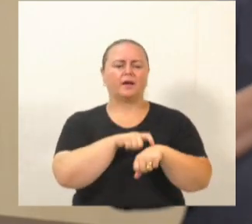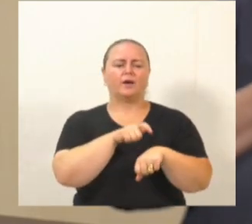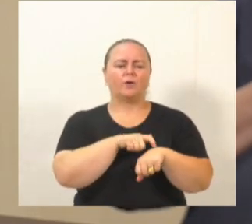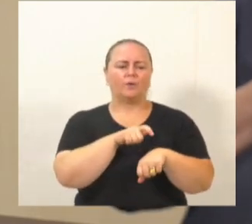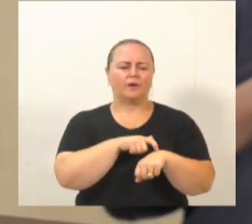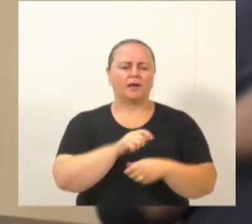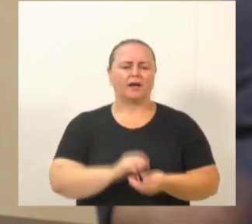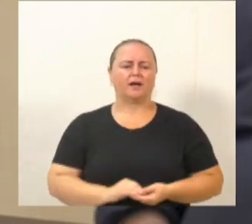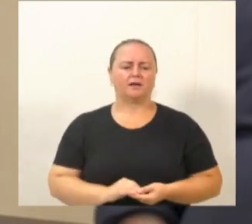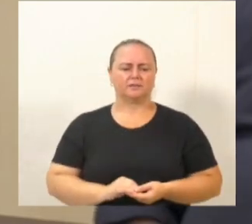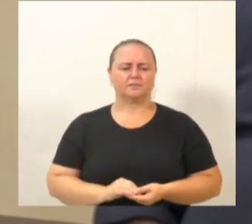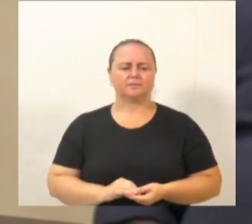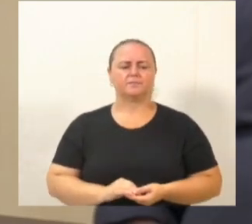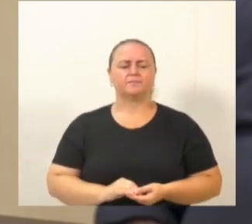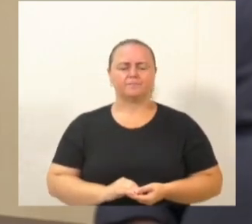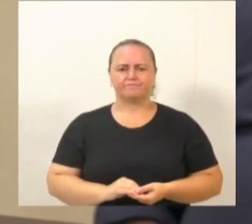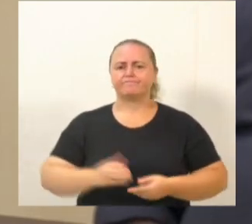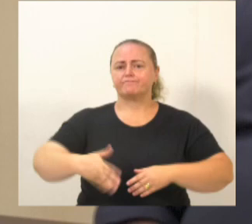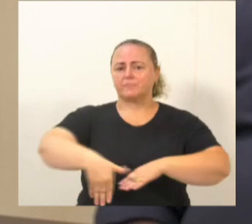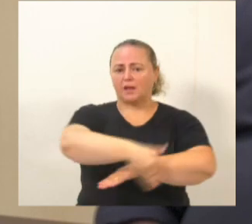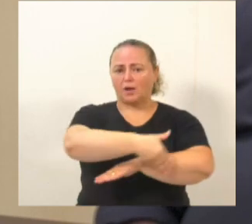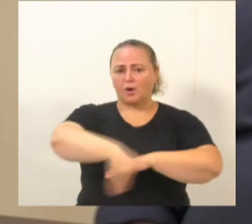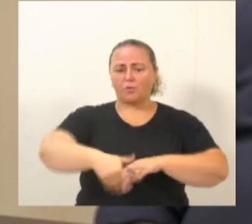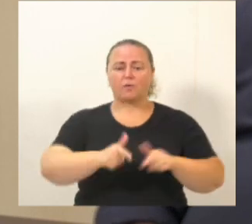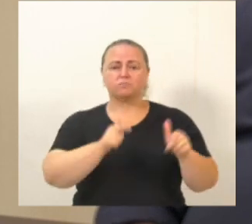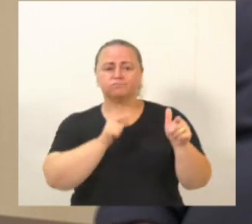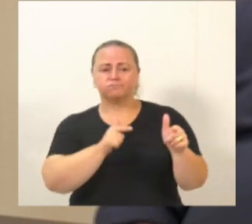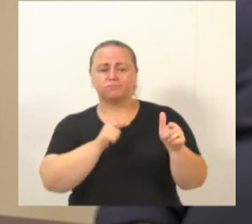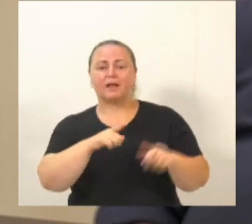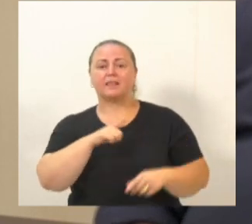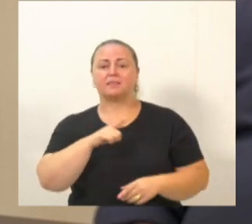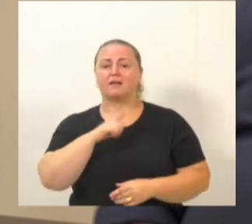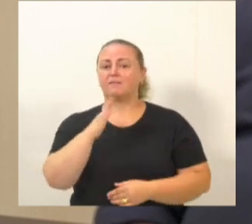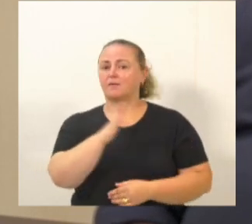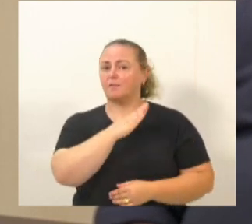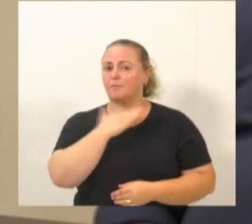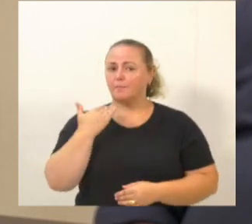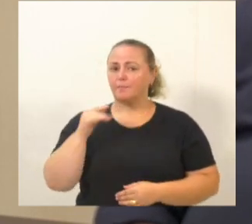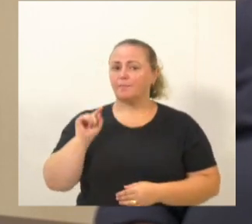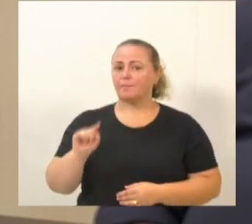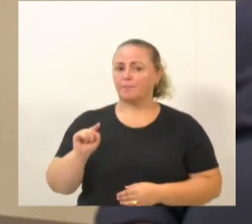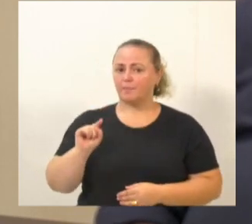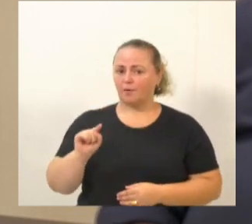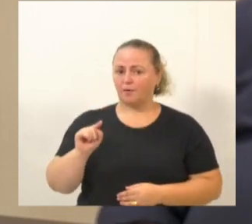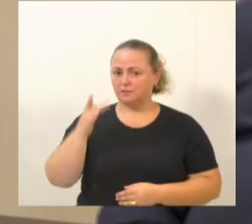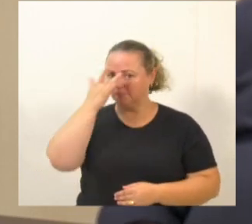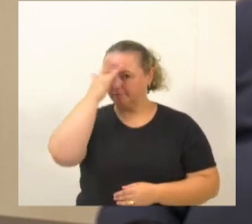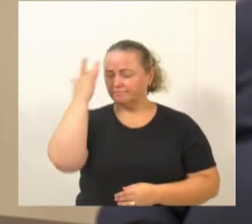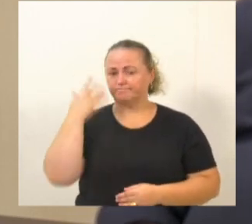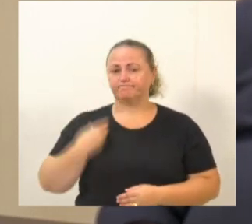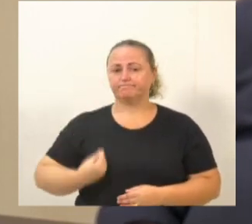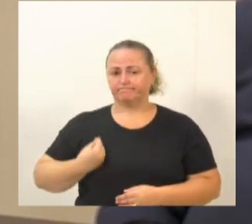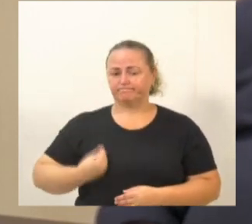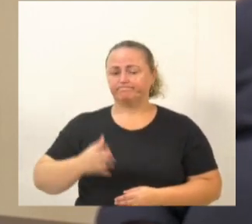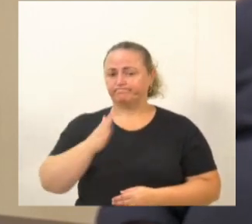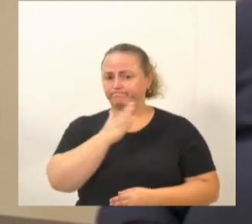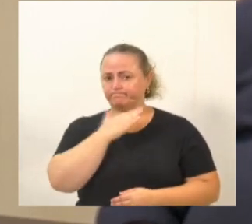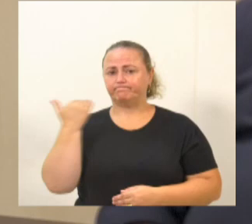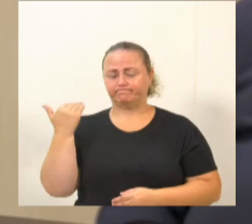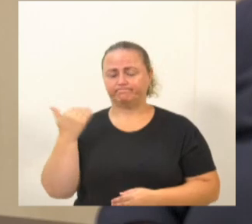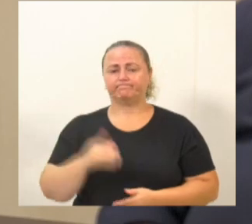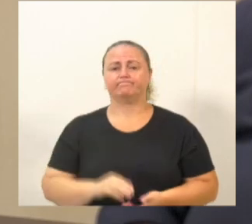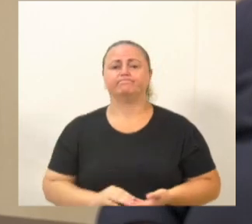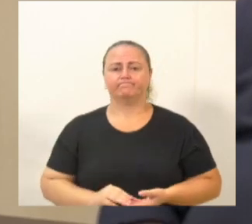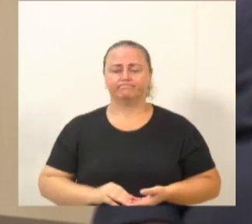as obras. Né? A Rua dos Caçadores tivemos óbito lá, né? Uma vida se perdeu. Enfim, o marco legal de